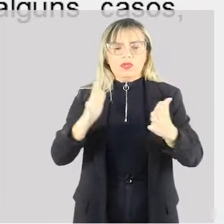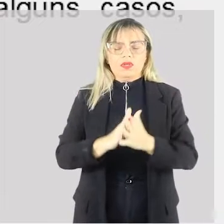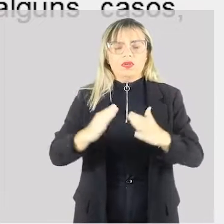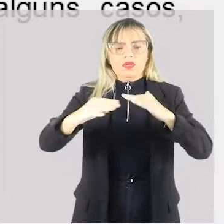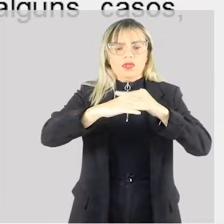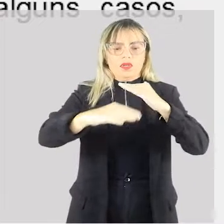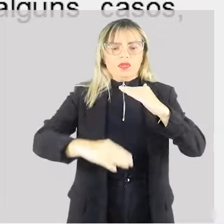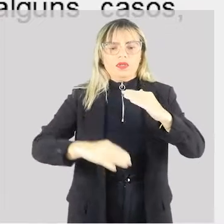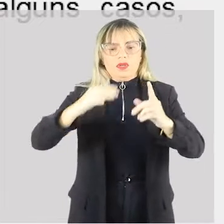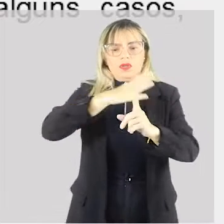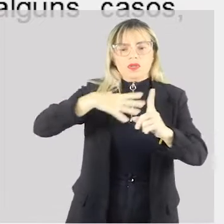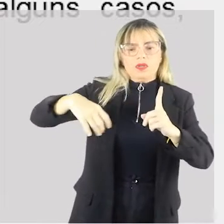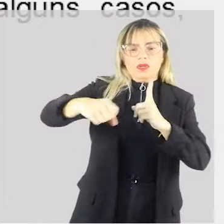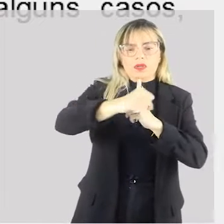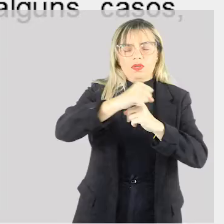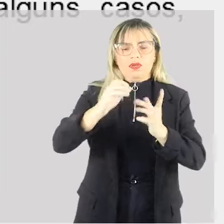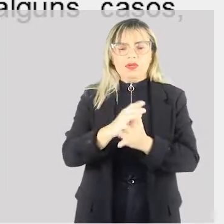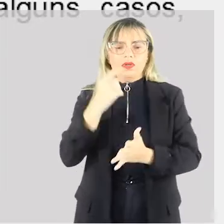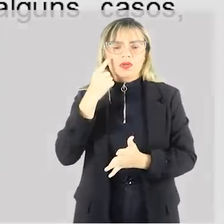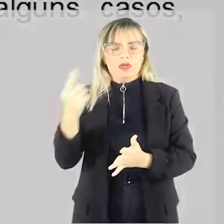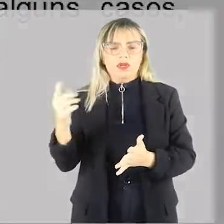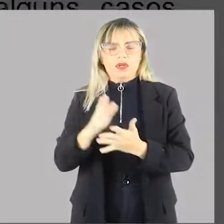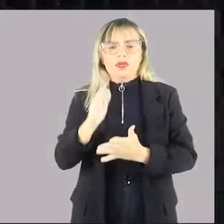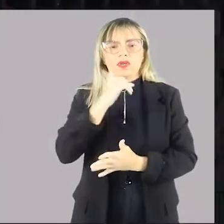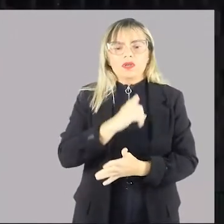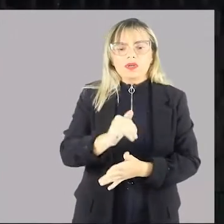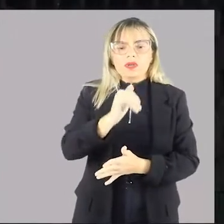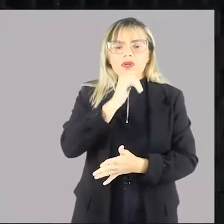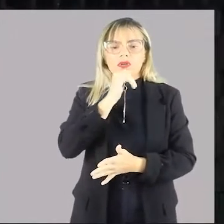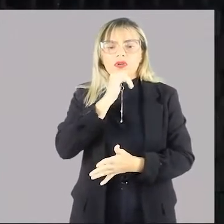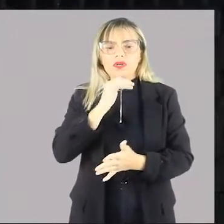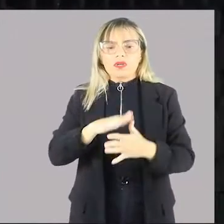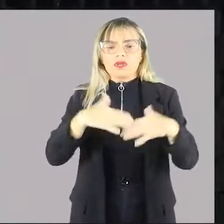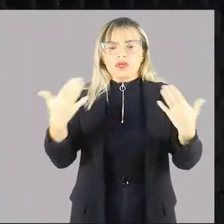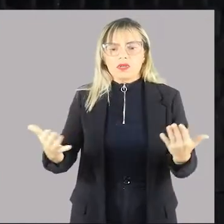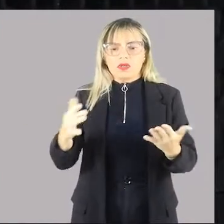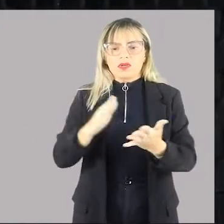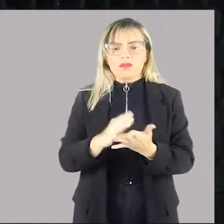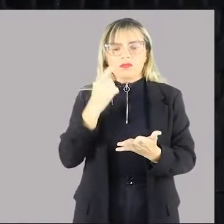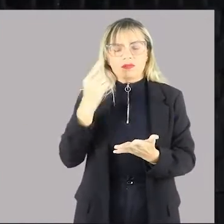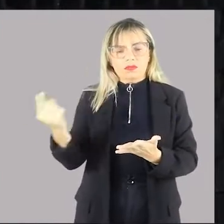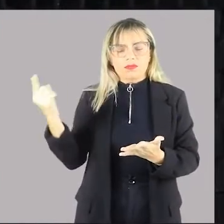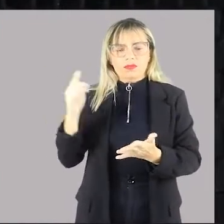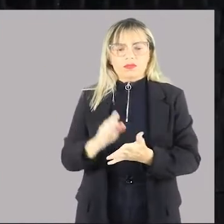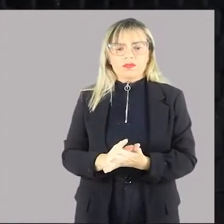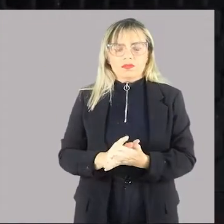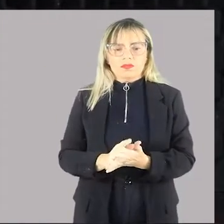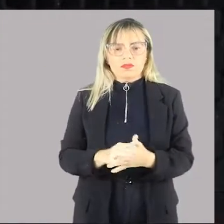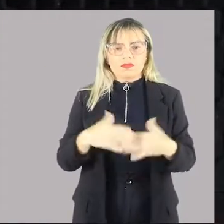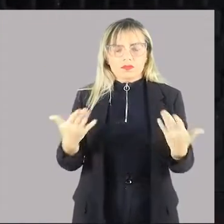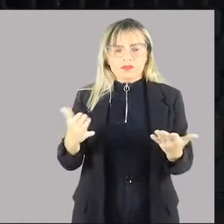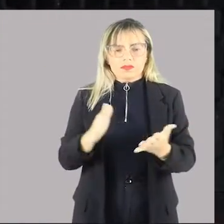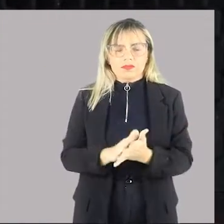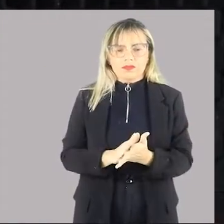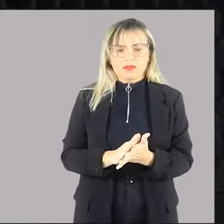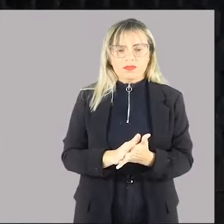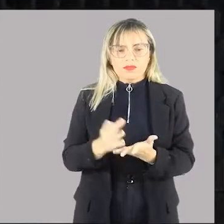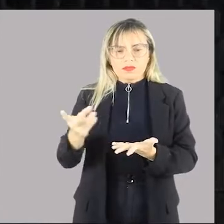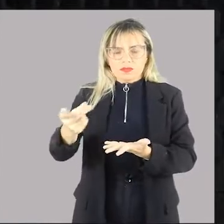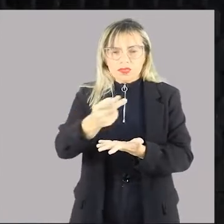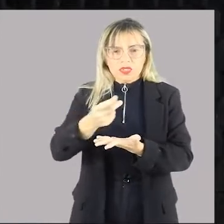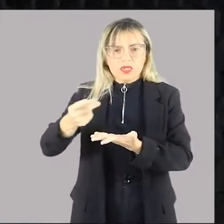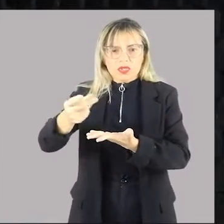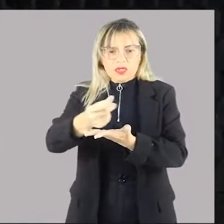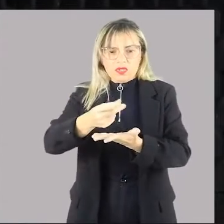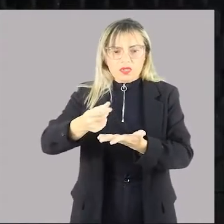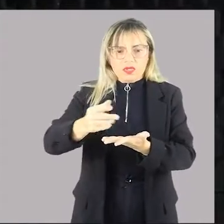desigualdade social, observe que, por exemplo, a renda, por ela mesma, se você pegar sua